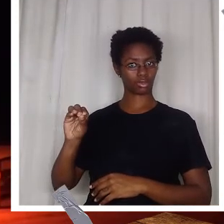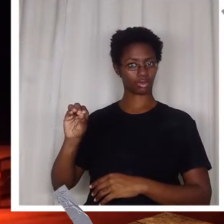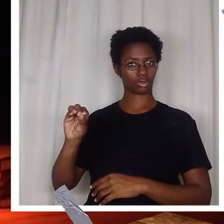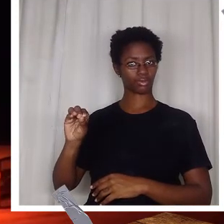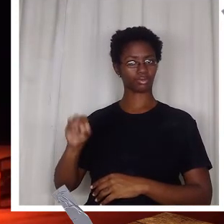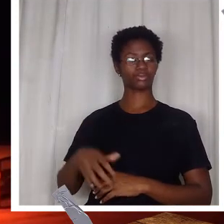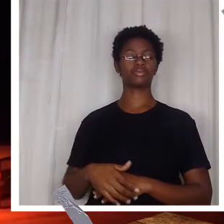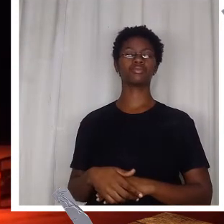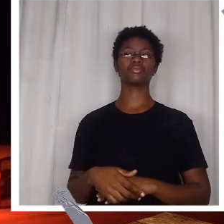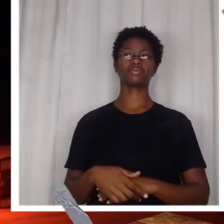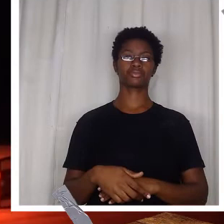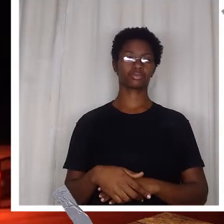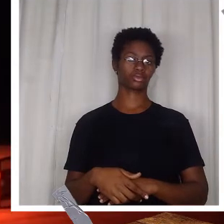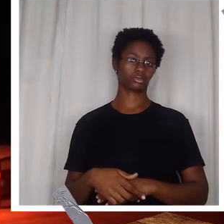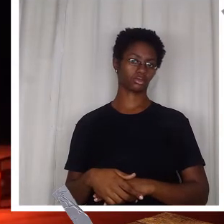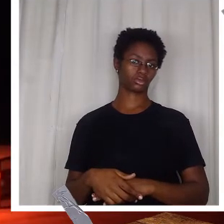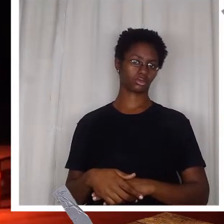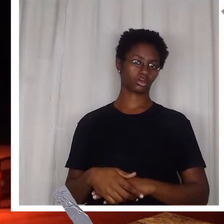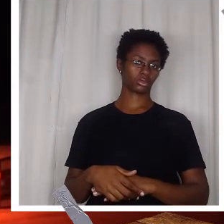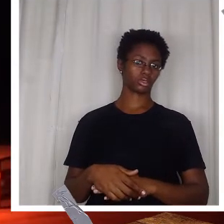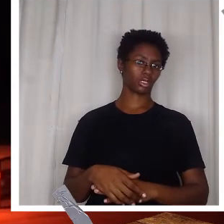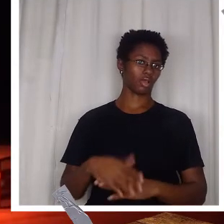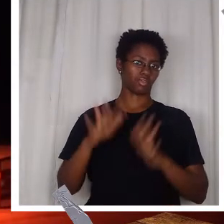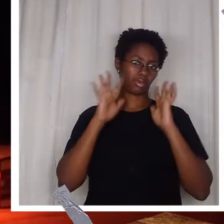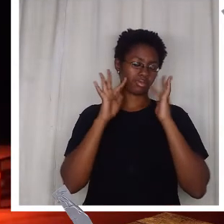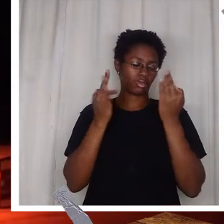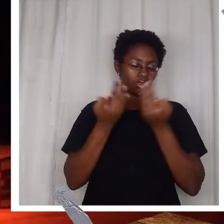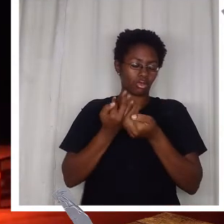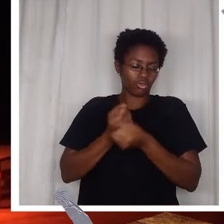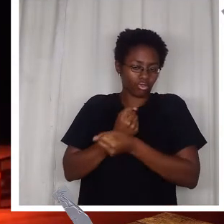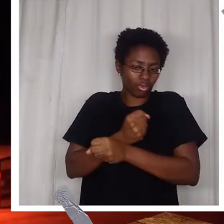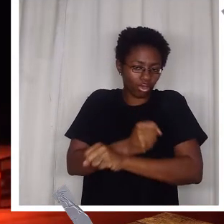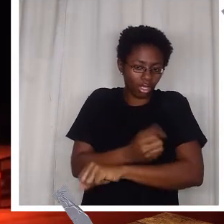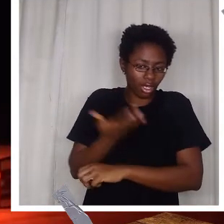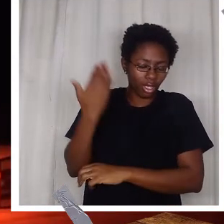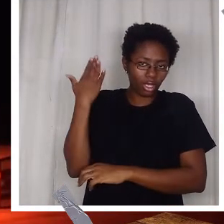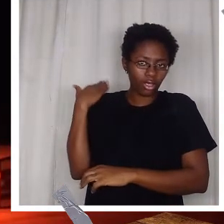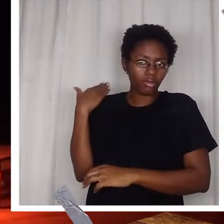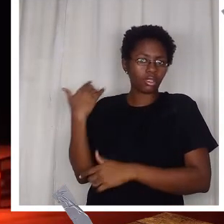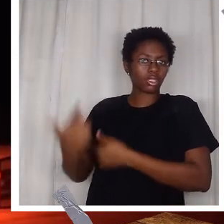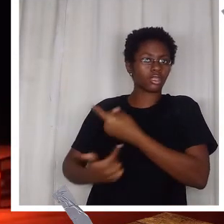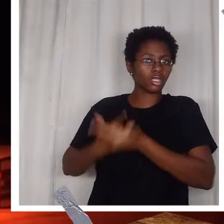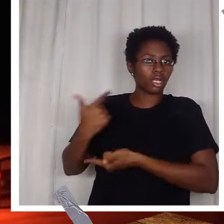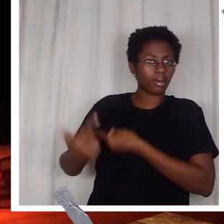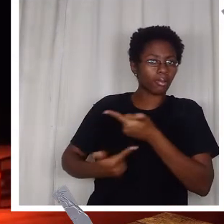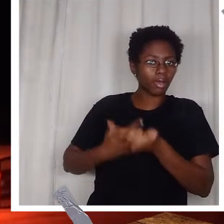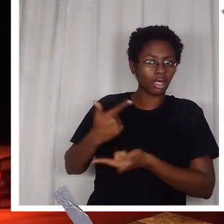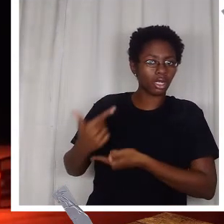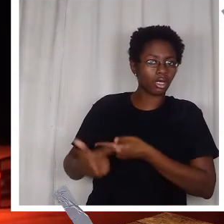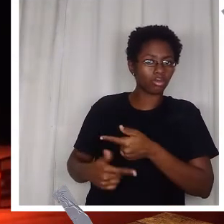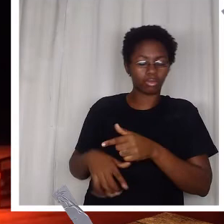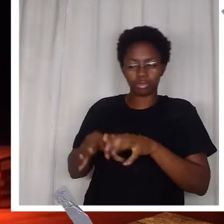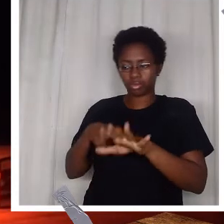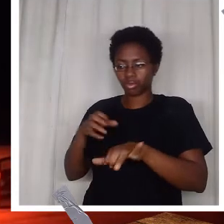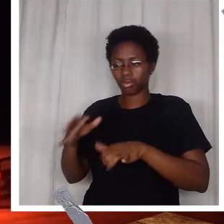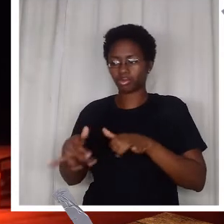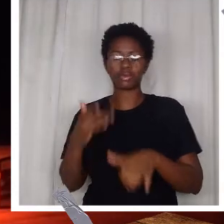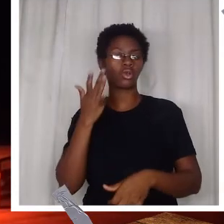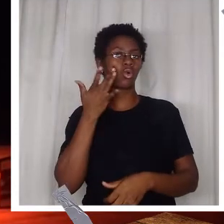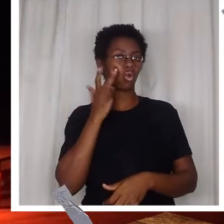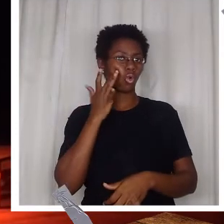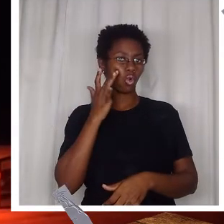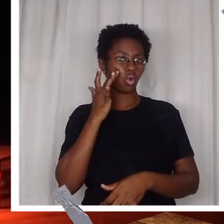Ela era descendente de escravos que trabalhavam na extração de ouro e que depois